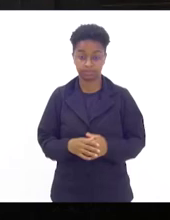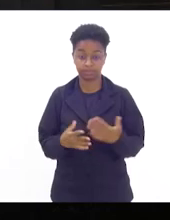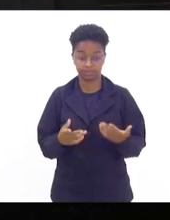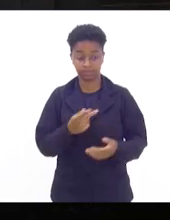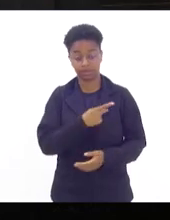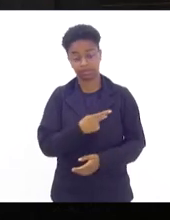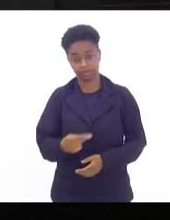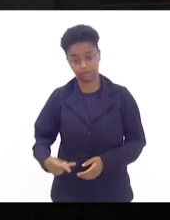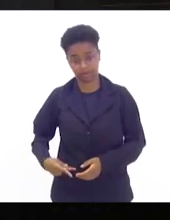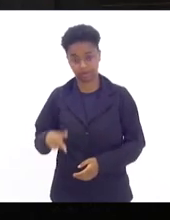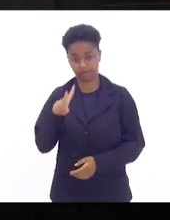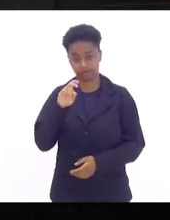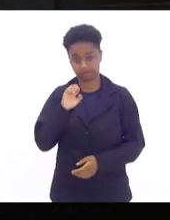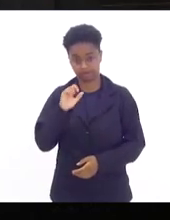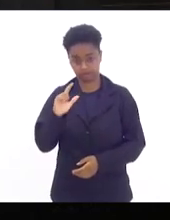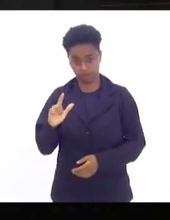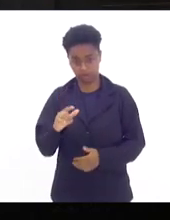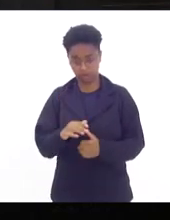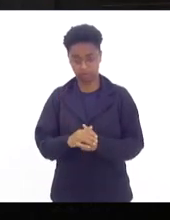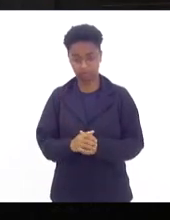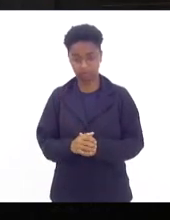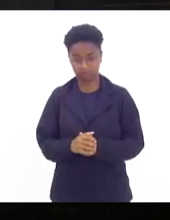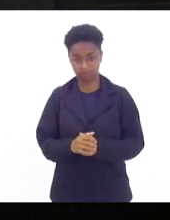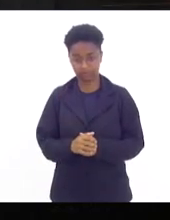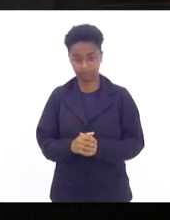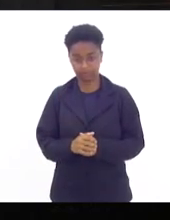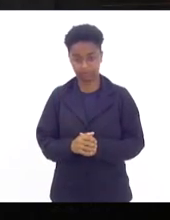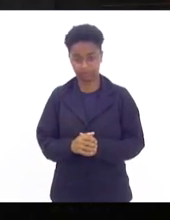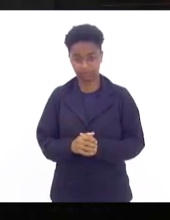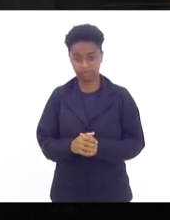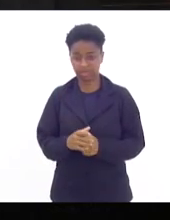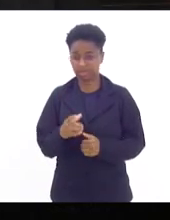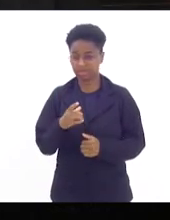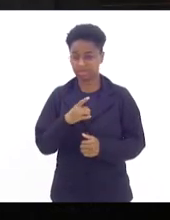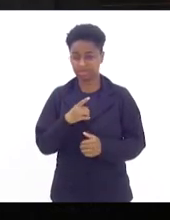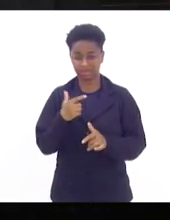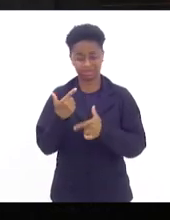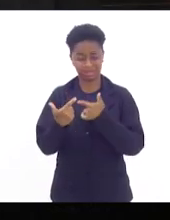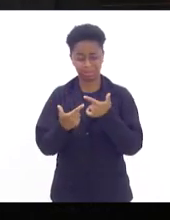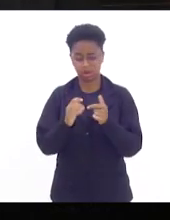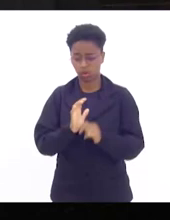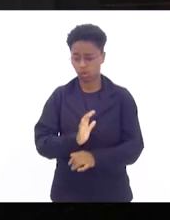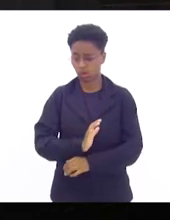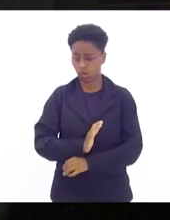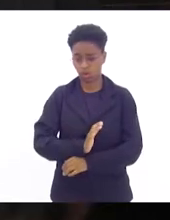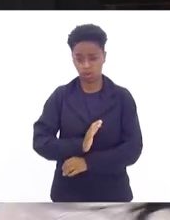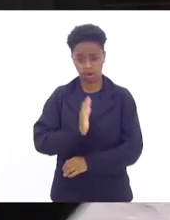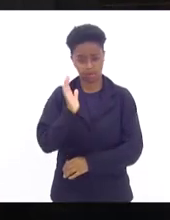Valda Ceasa, que está prestando um péssimo